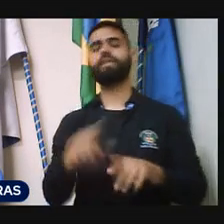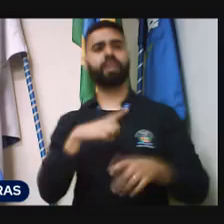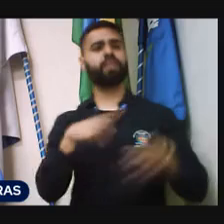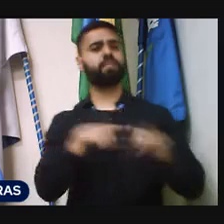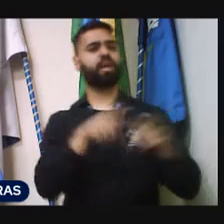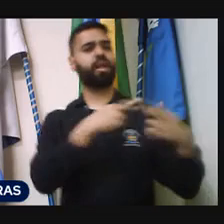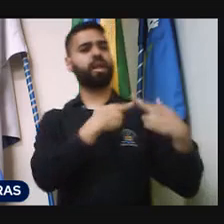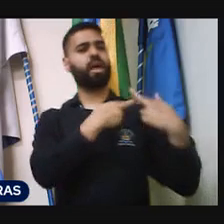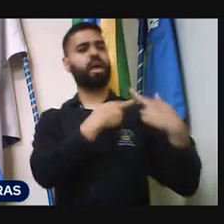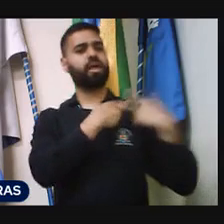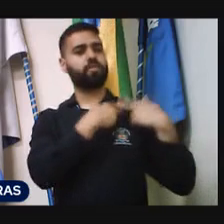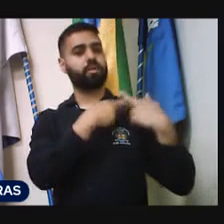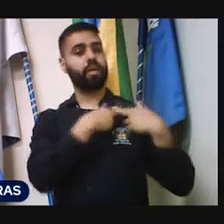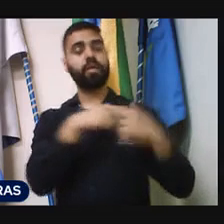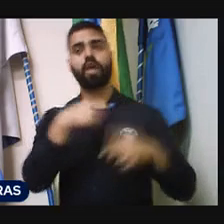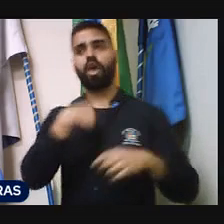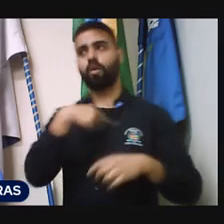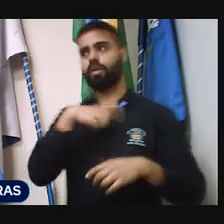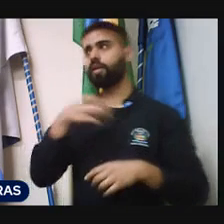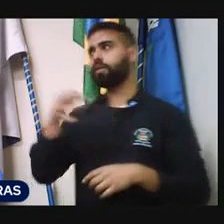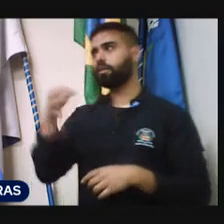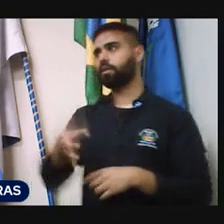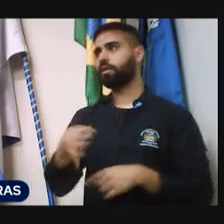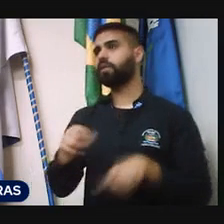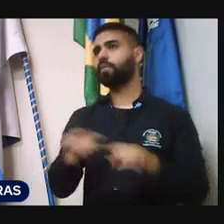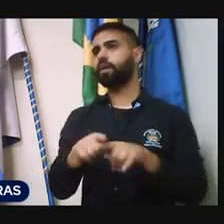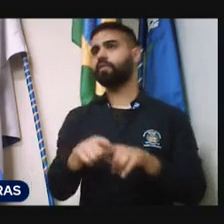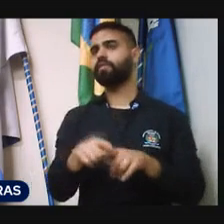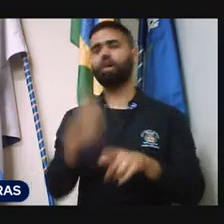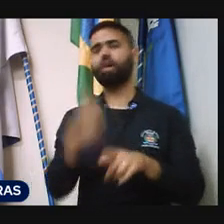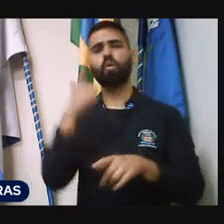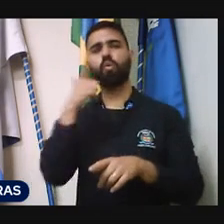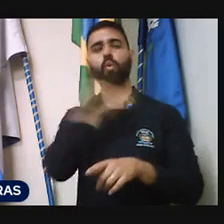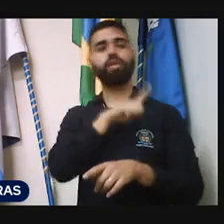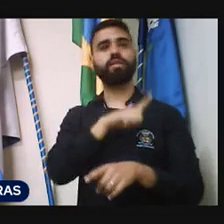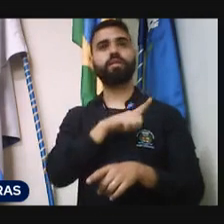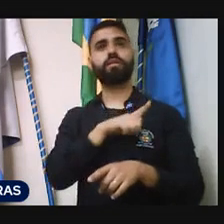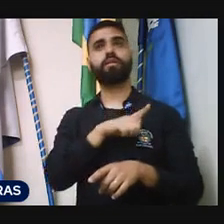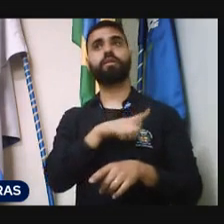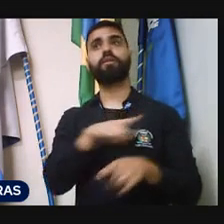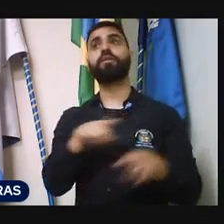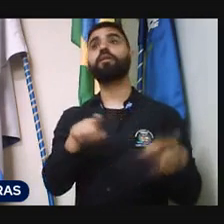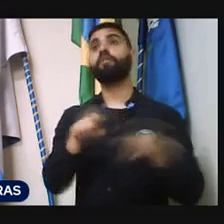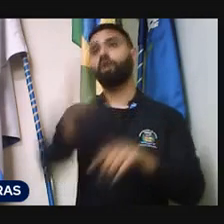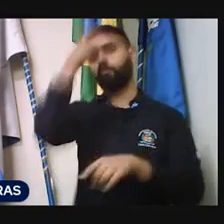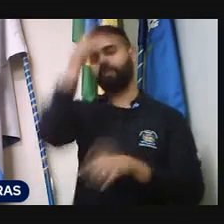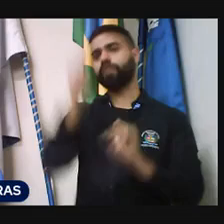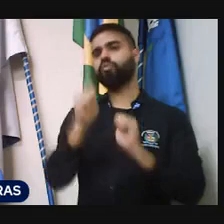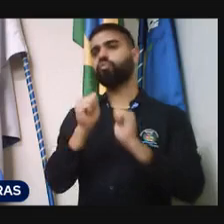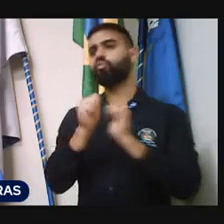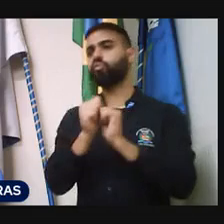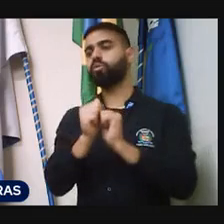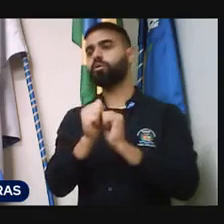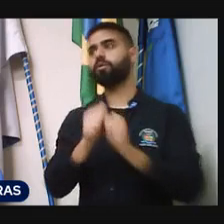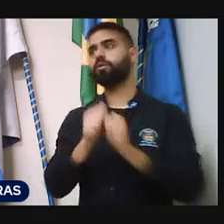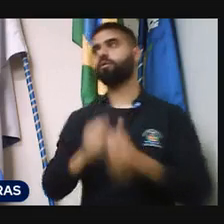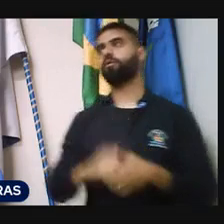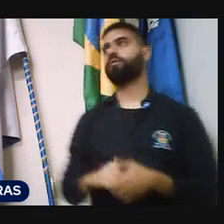responsabilidade e tenho certeza que isso vai ser resolvido também o Fernandinho participando